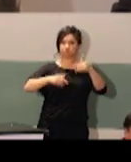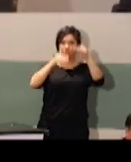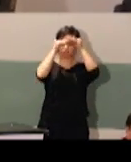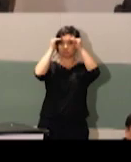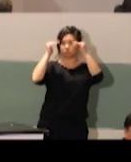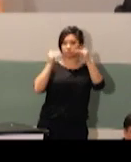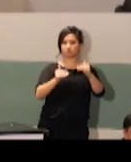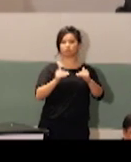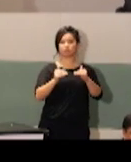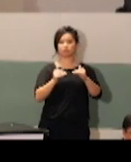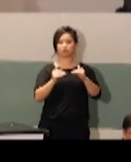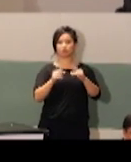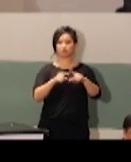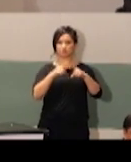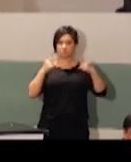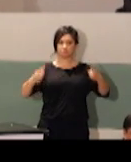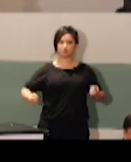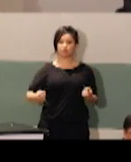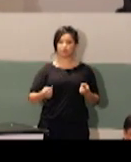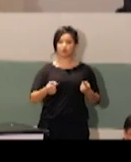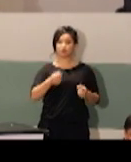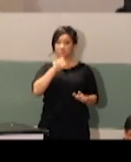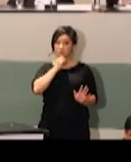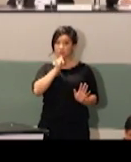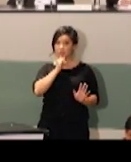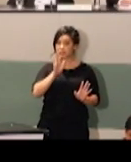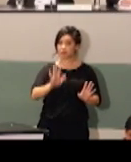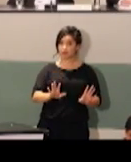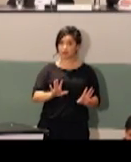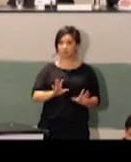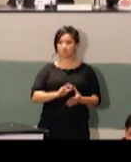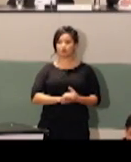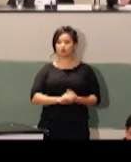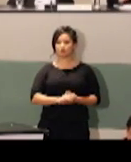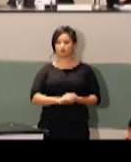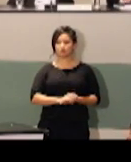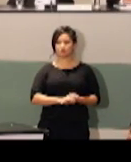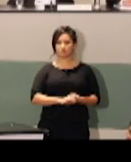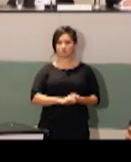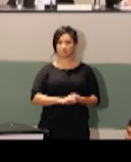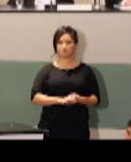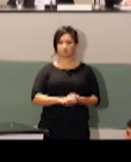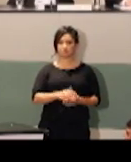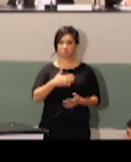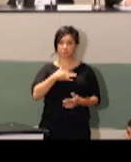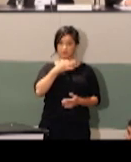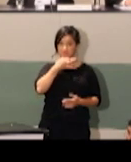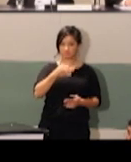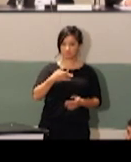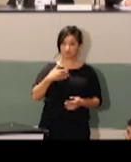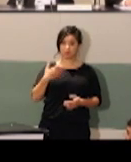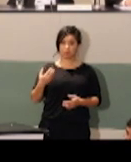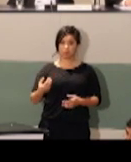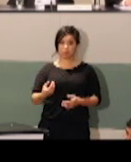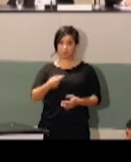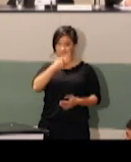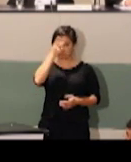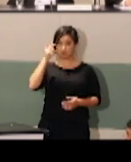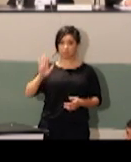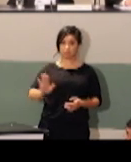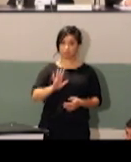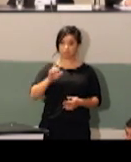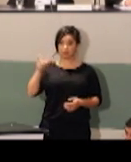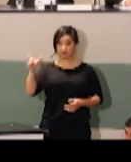mas disse pelos jornais, por exemplo, que eu achava que o candidato ao meu lado, Arruda, não deveria